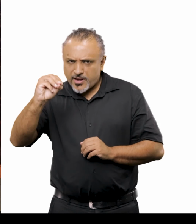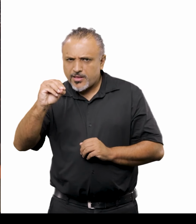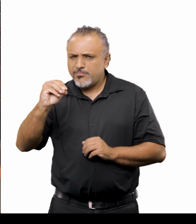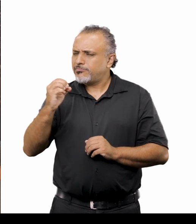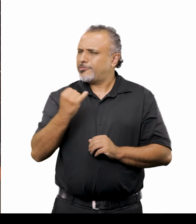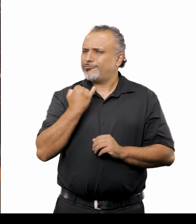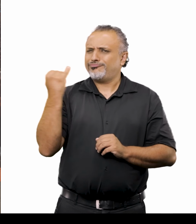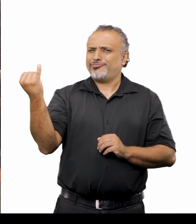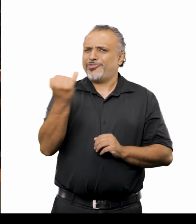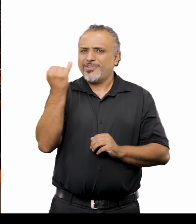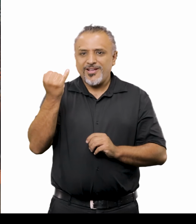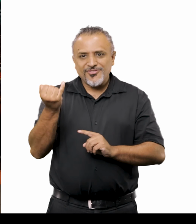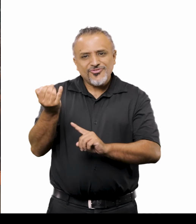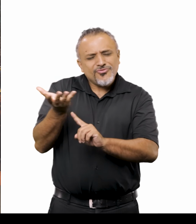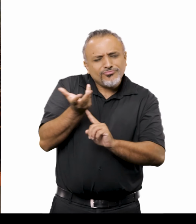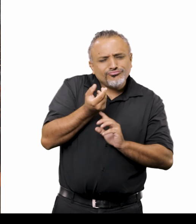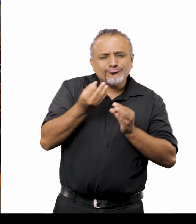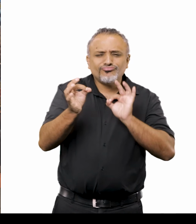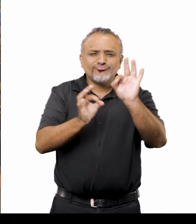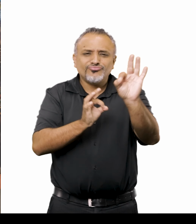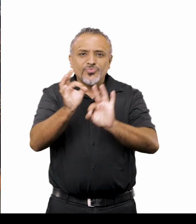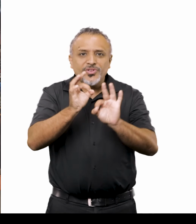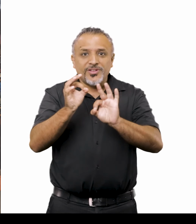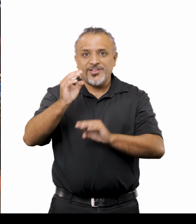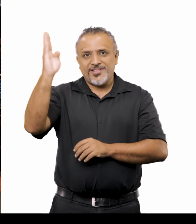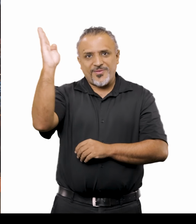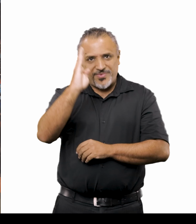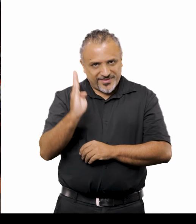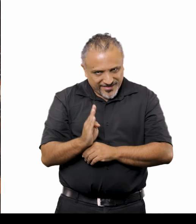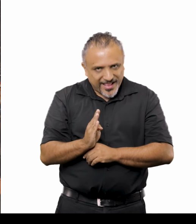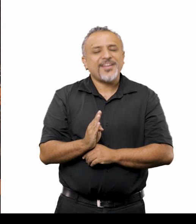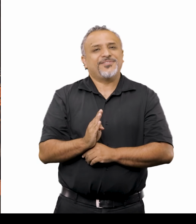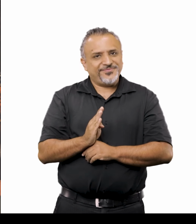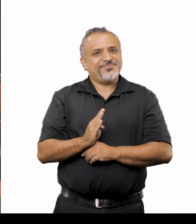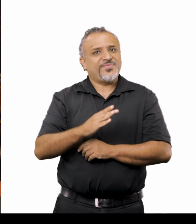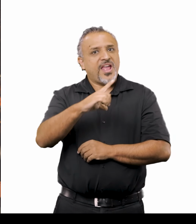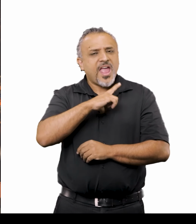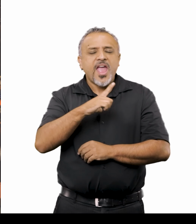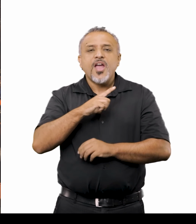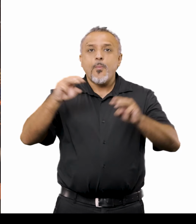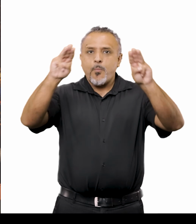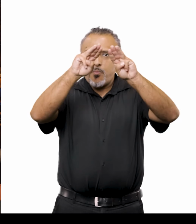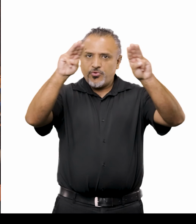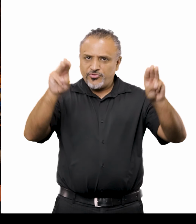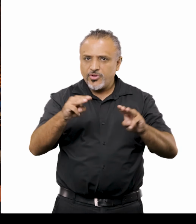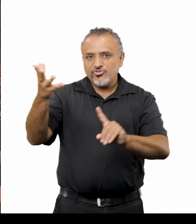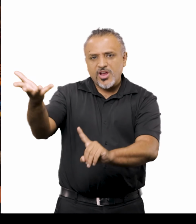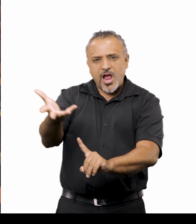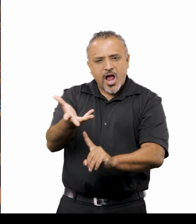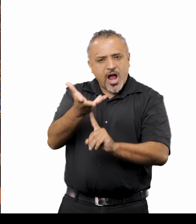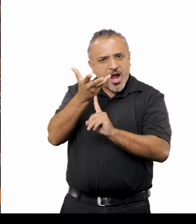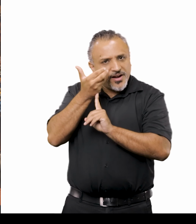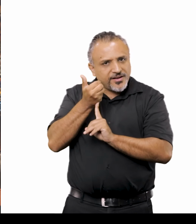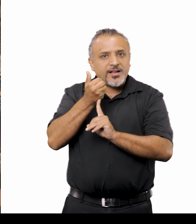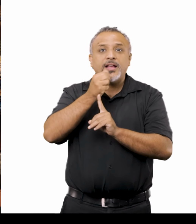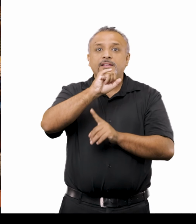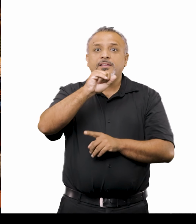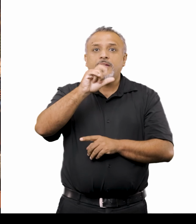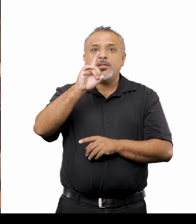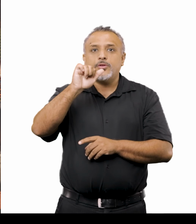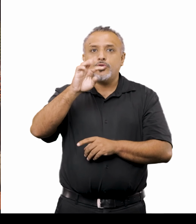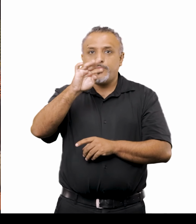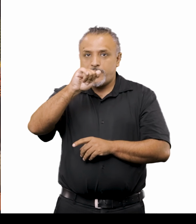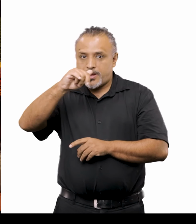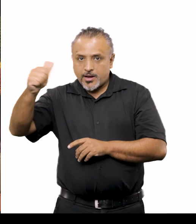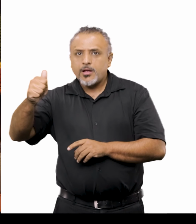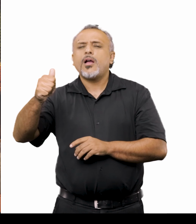mais importantes obras do artista modernista brasileiro. Ela pertence ao acervo do Museu de Arte de São Paulo Assis Chateaubriand